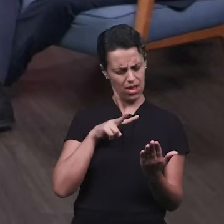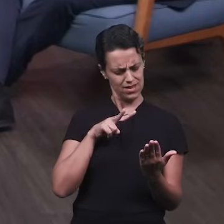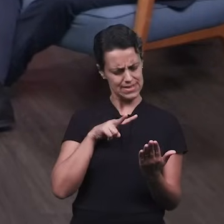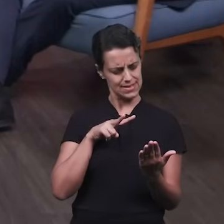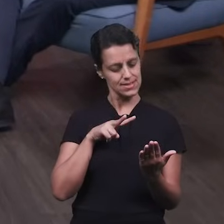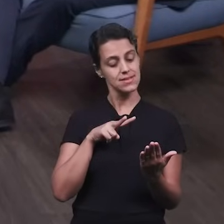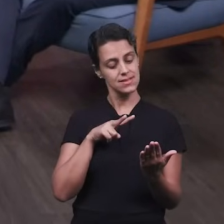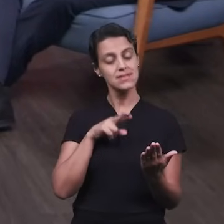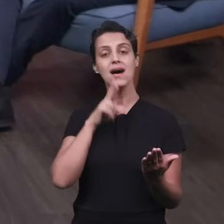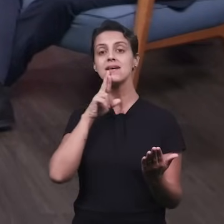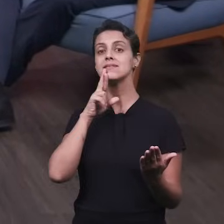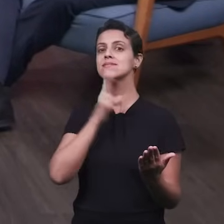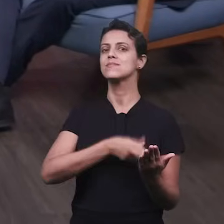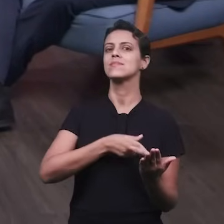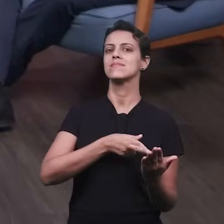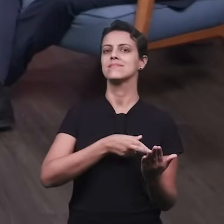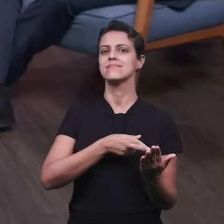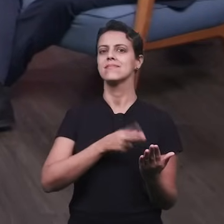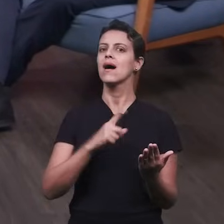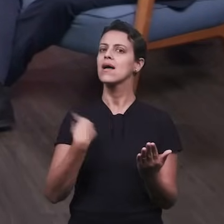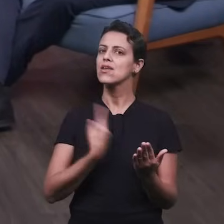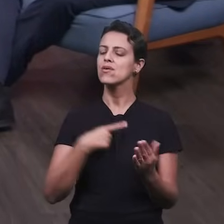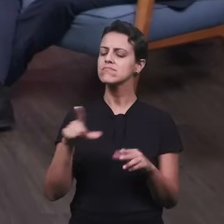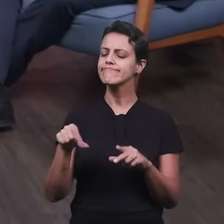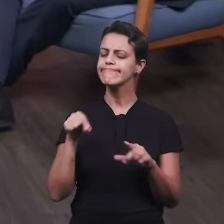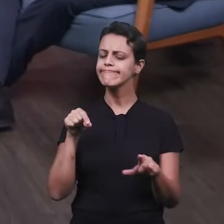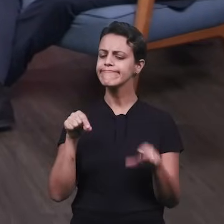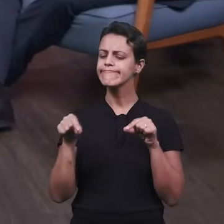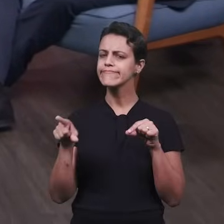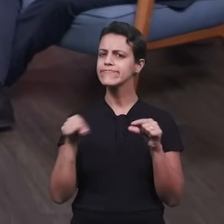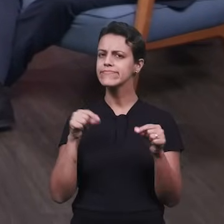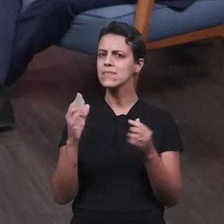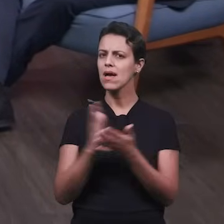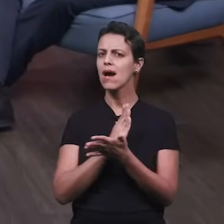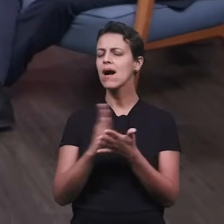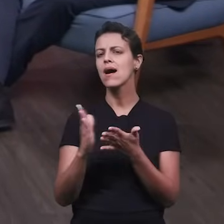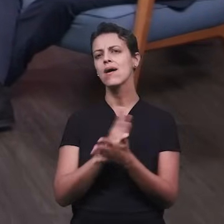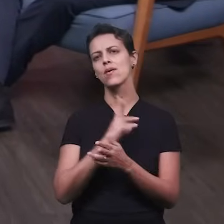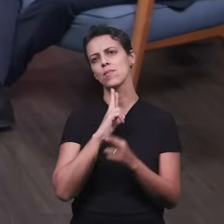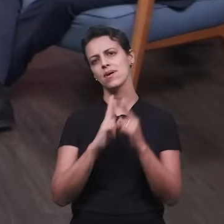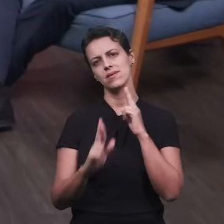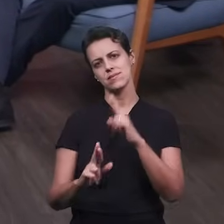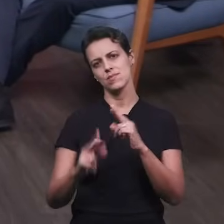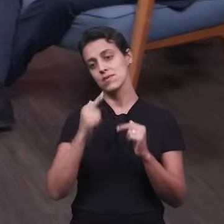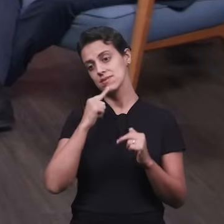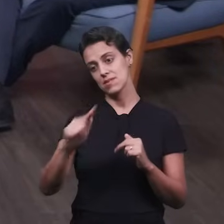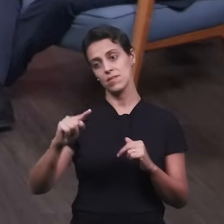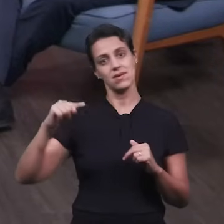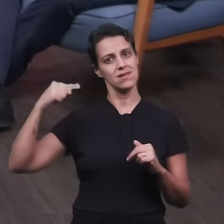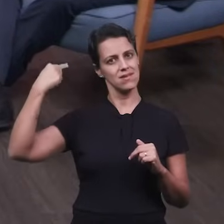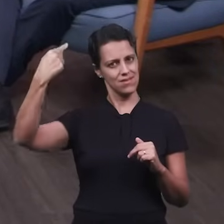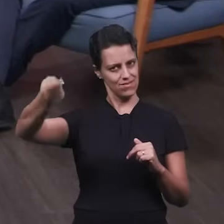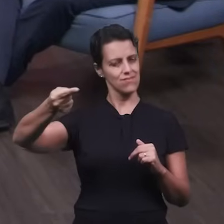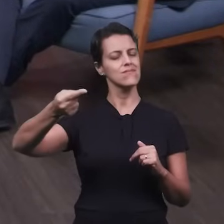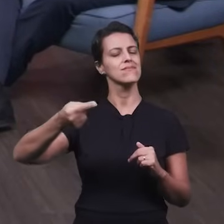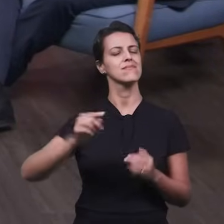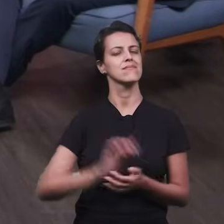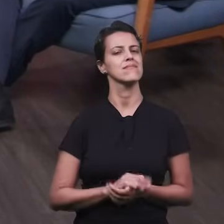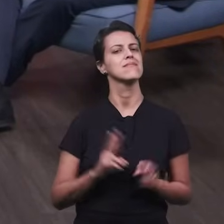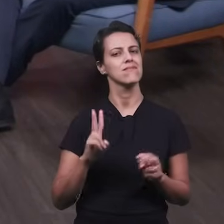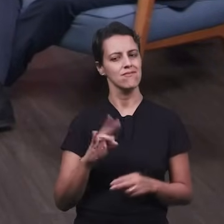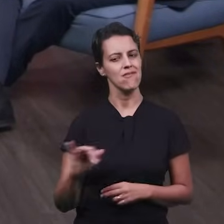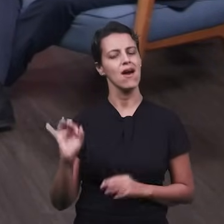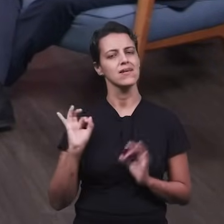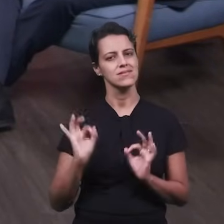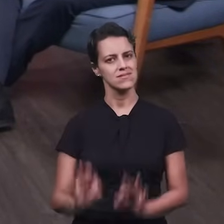vai responder essa questão. E nós vamos escolher algumas respostas para trazer aqui no programa da semana que